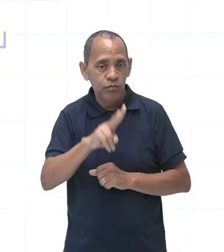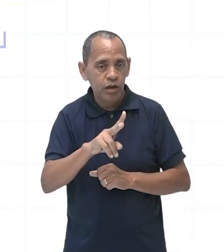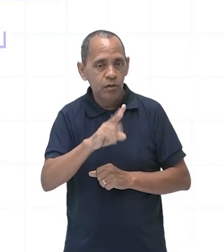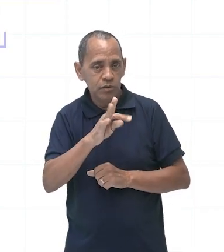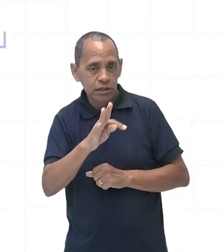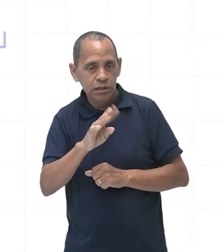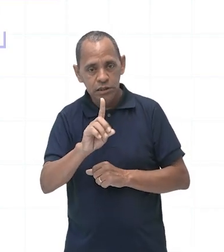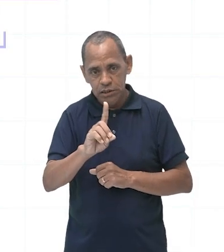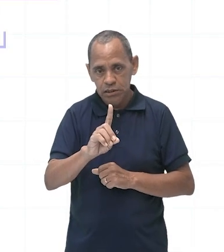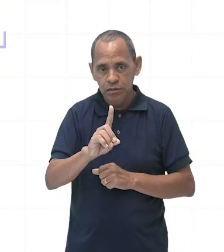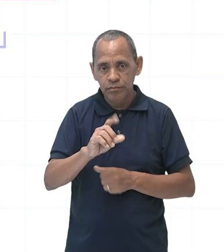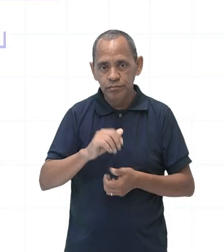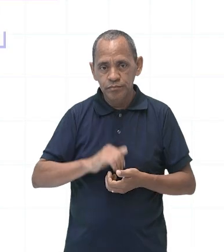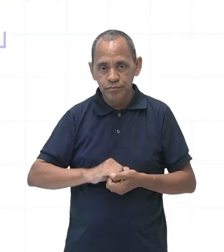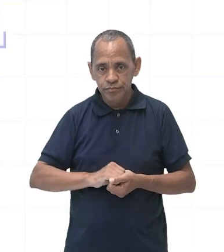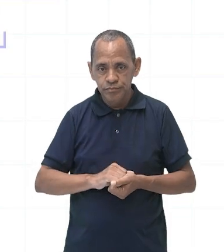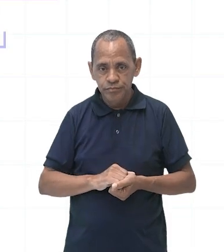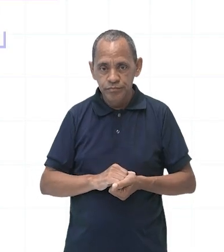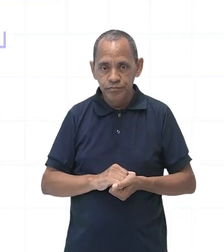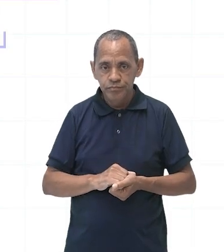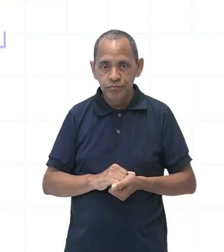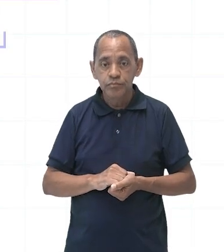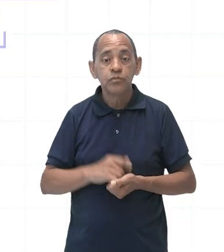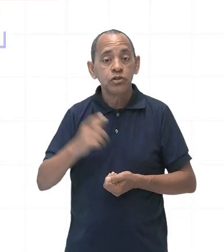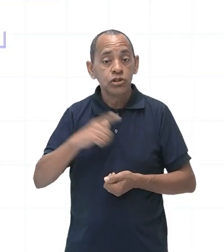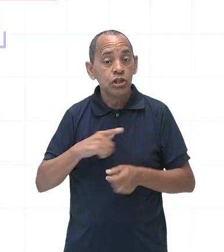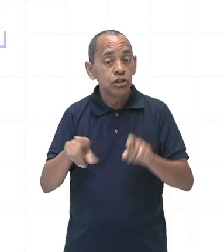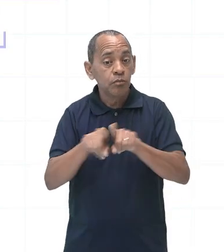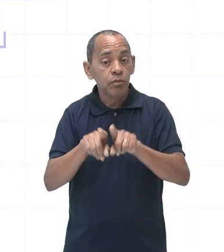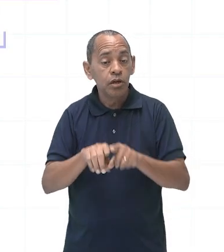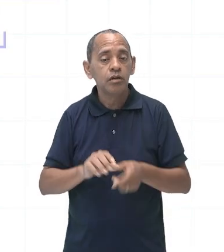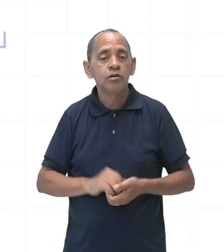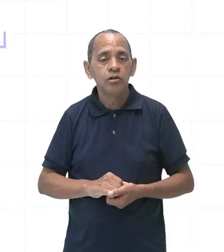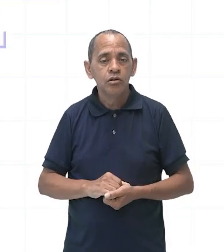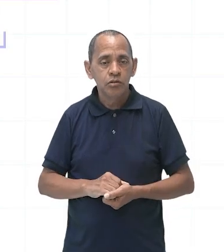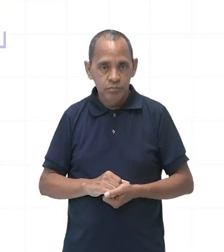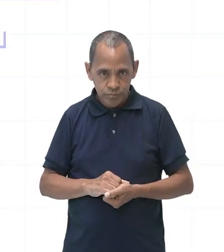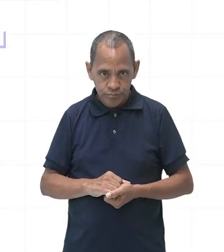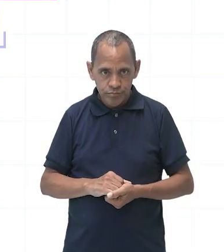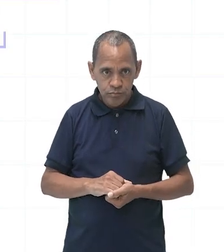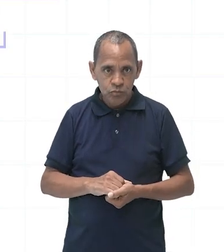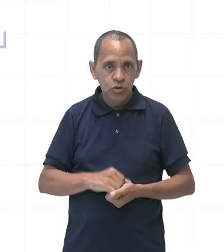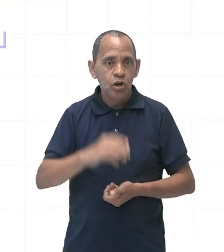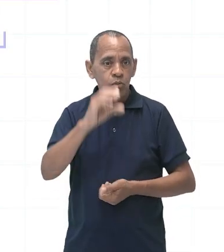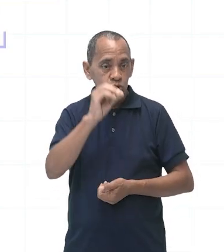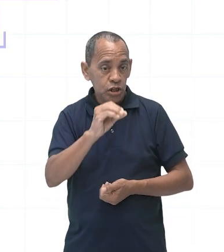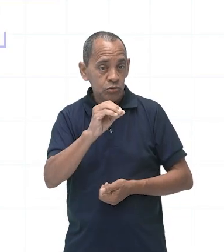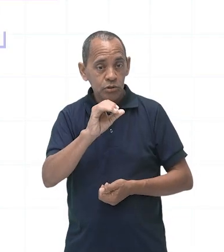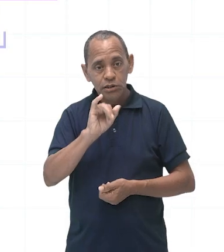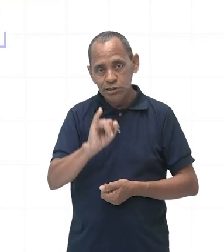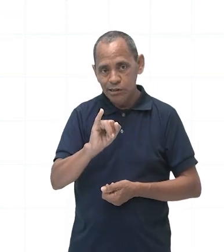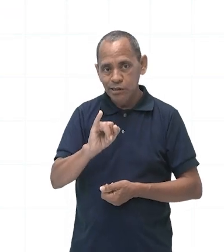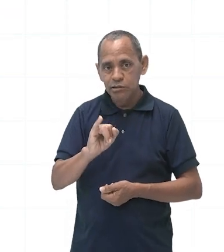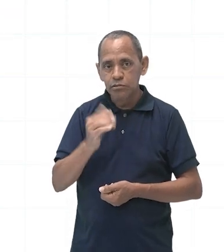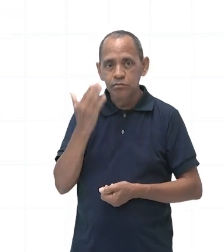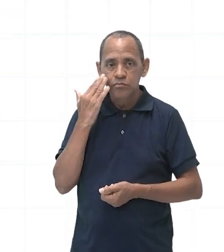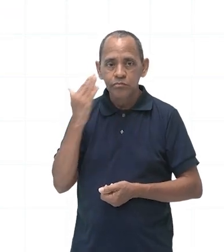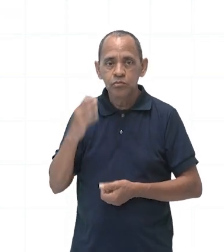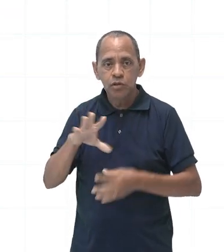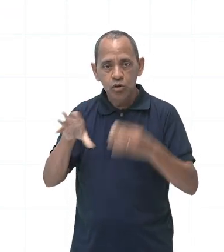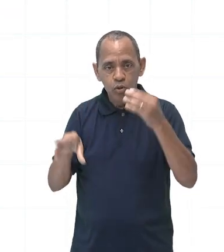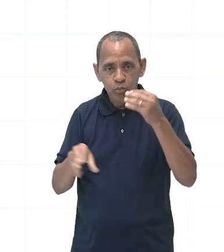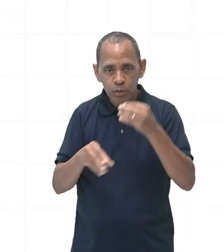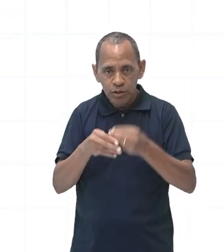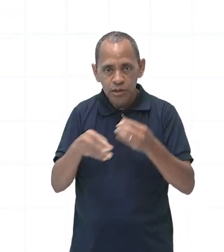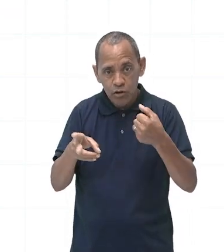transitivo direto, tá bom? E aí, ao lado do objeto direto, eu tenho o meu objeto indireto. Vamos a ele?